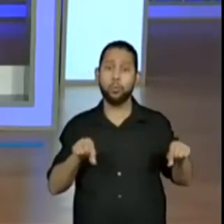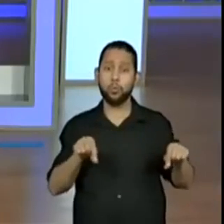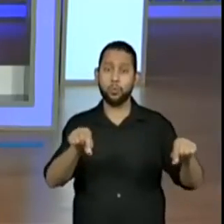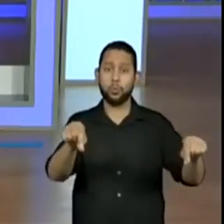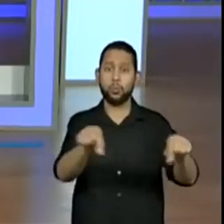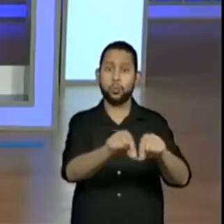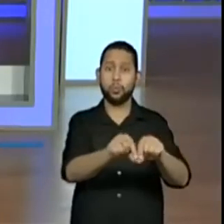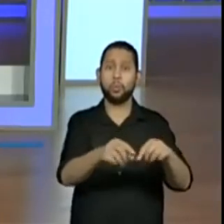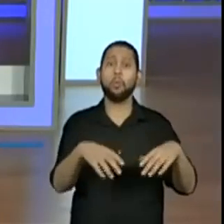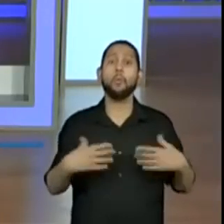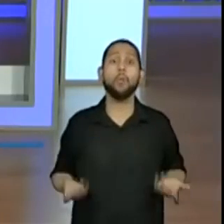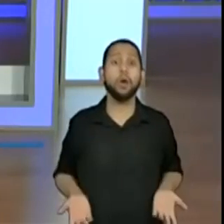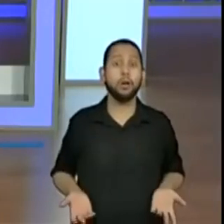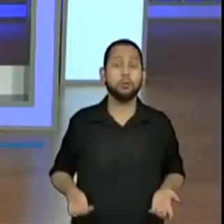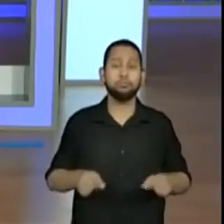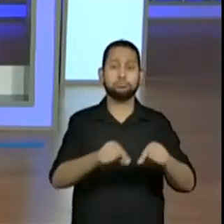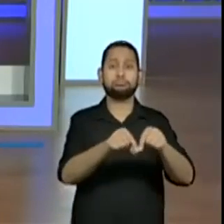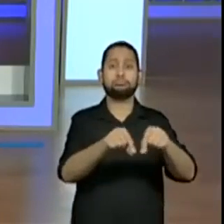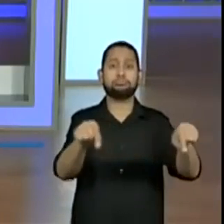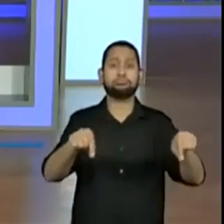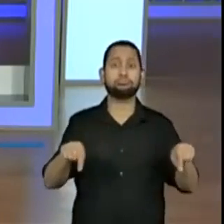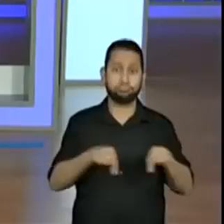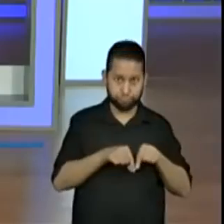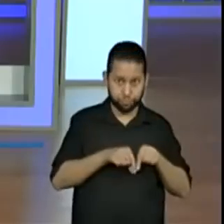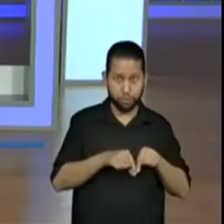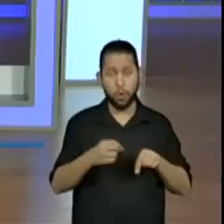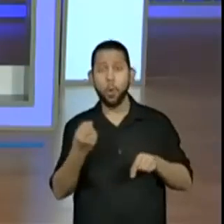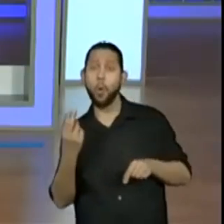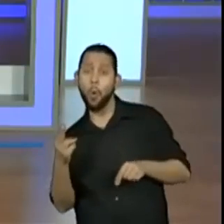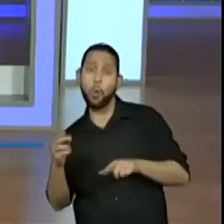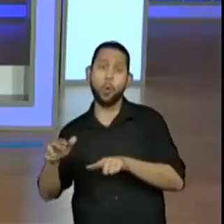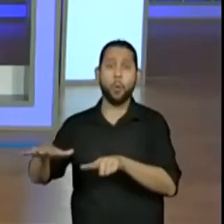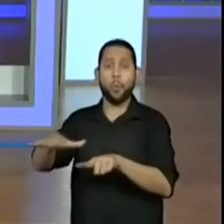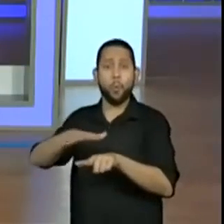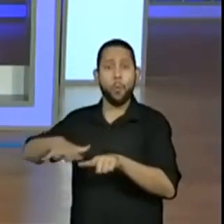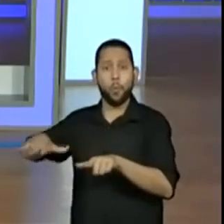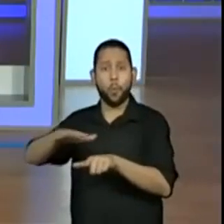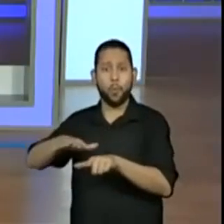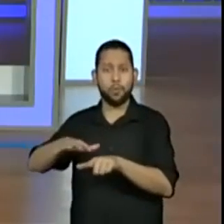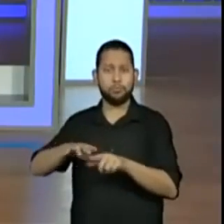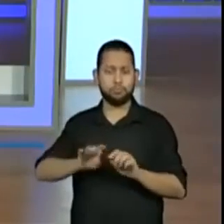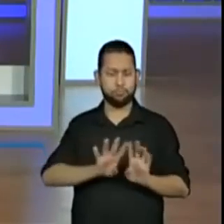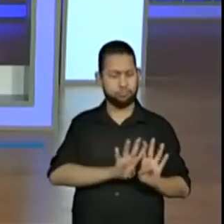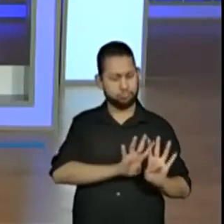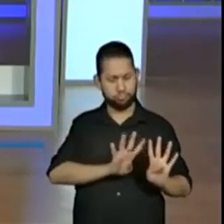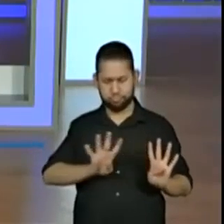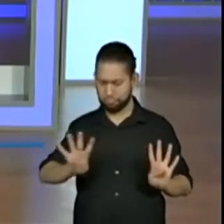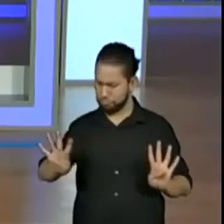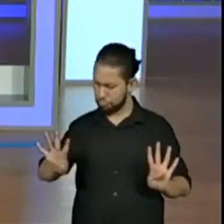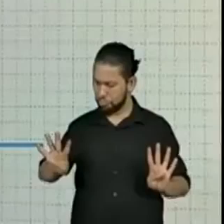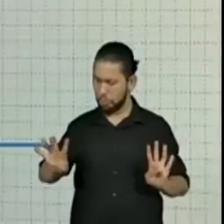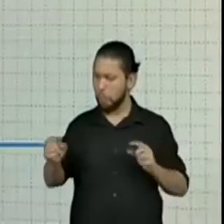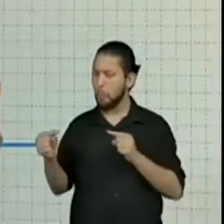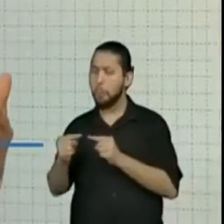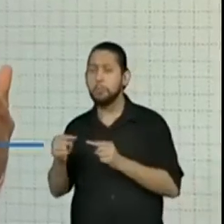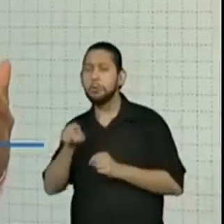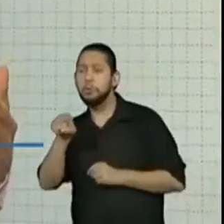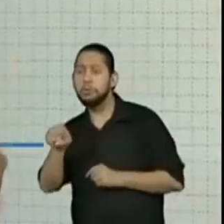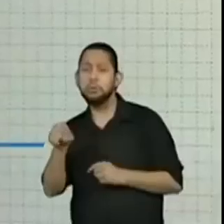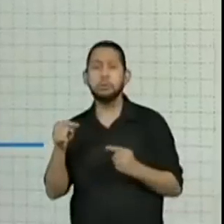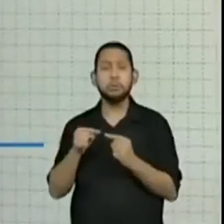m a gente vai desenhar essa horta ele tem 40 m de cerca E então penso em área ou em